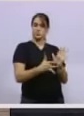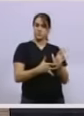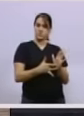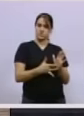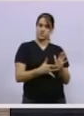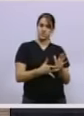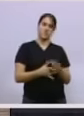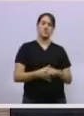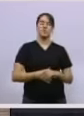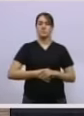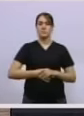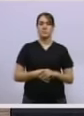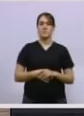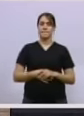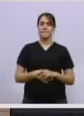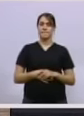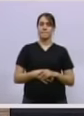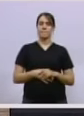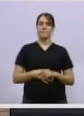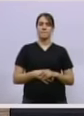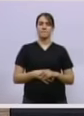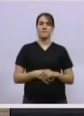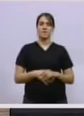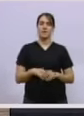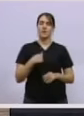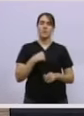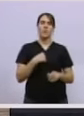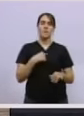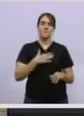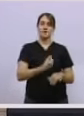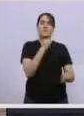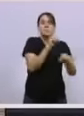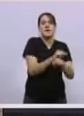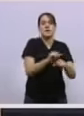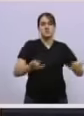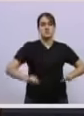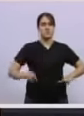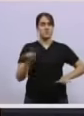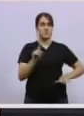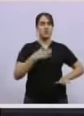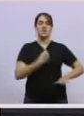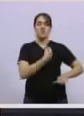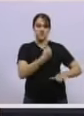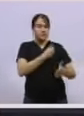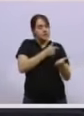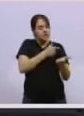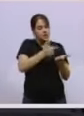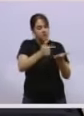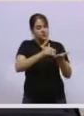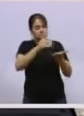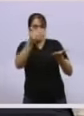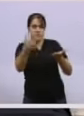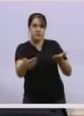Eu não nasci apenas do Calvário, o meu processo passa por ali, mas eu sou filha do ressuscitado. E o Cristo que